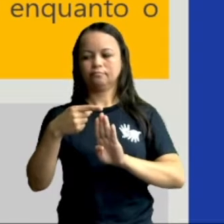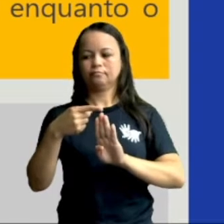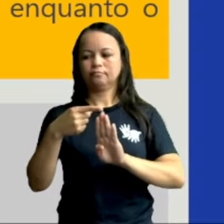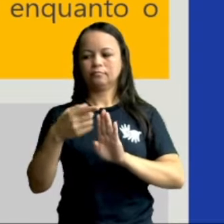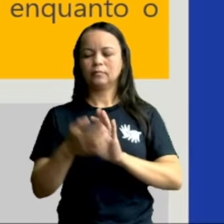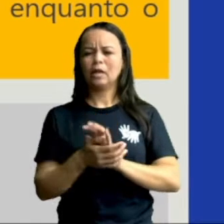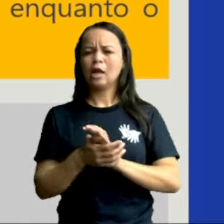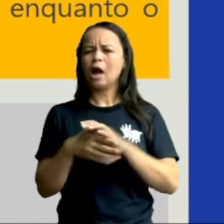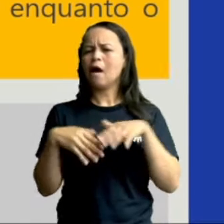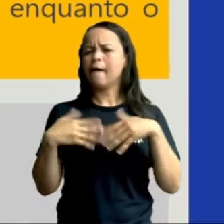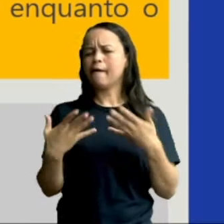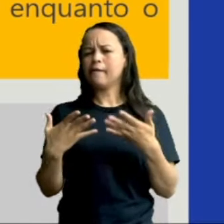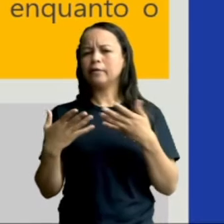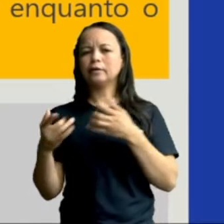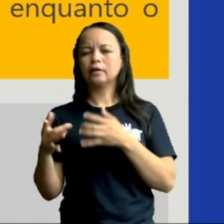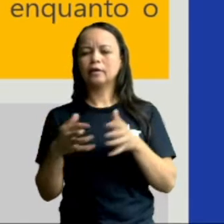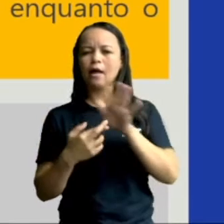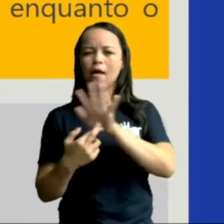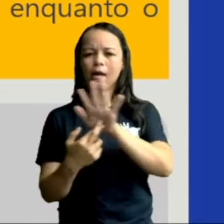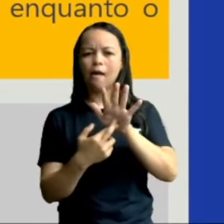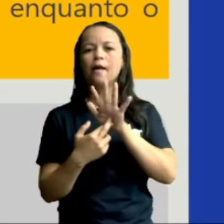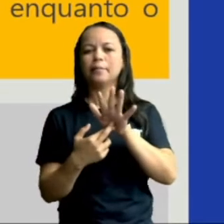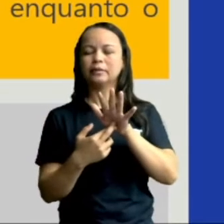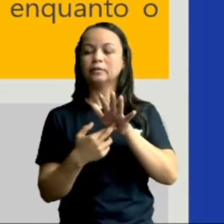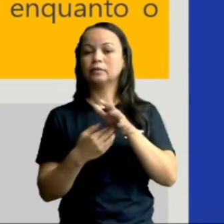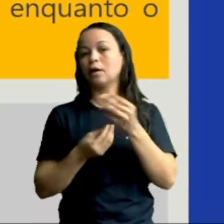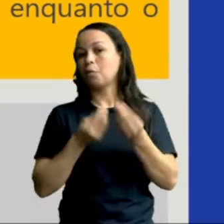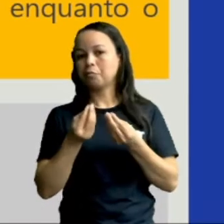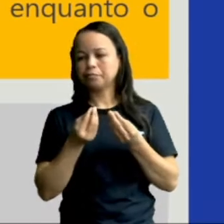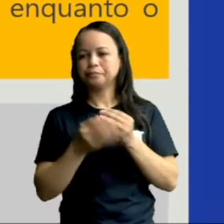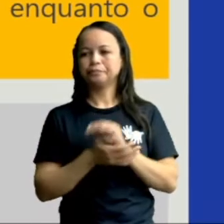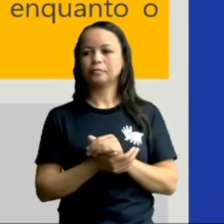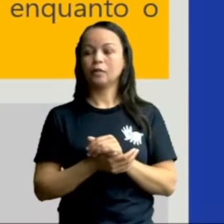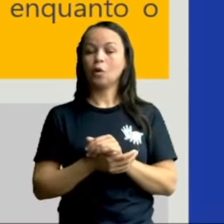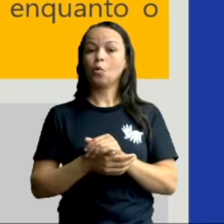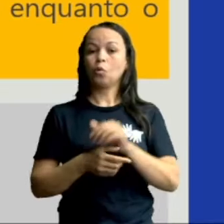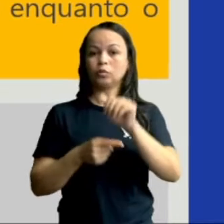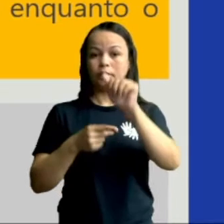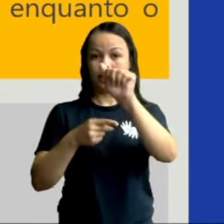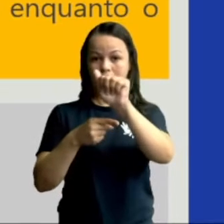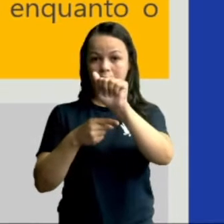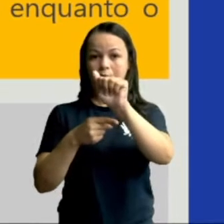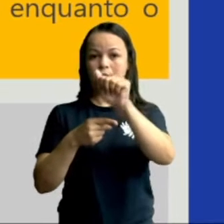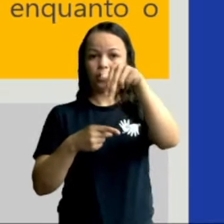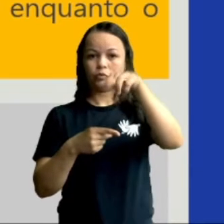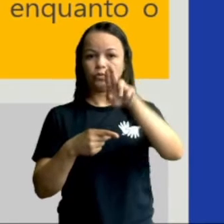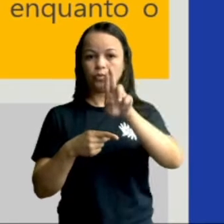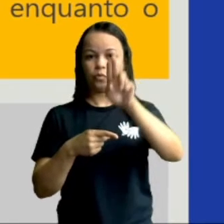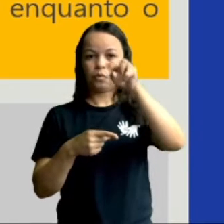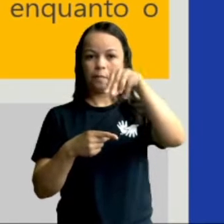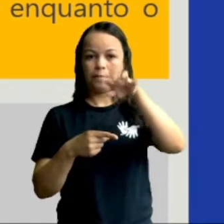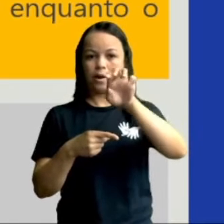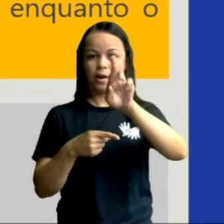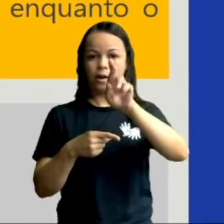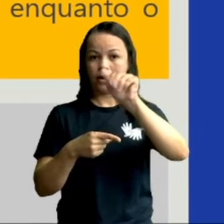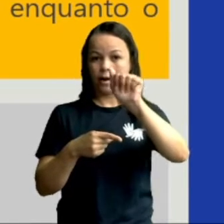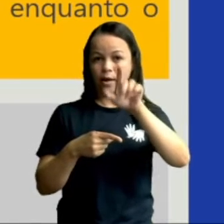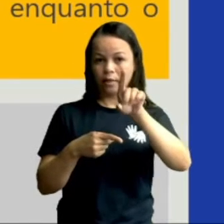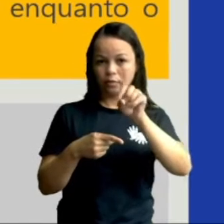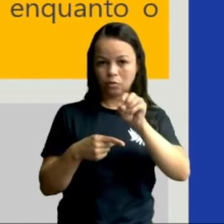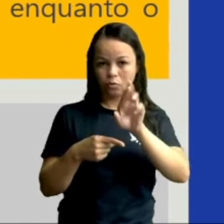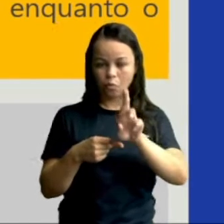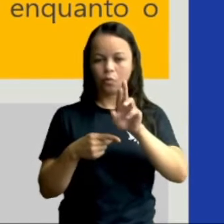pode ver essa representação da seguinte forma, onde A é o numerador e B o